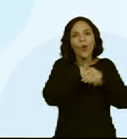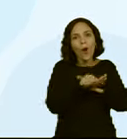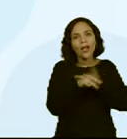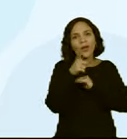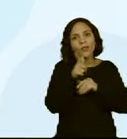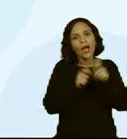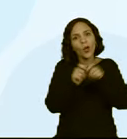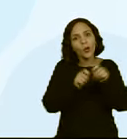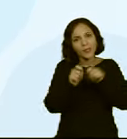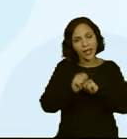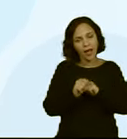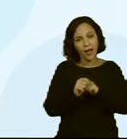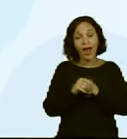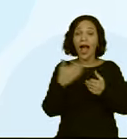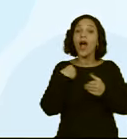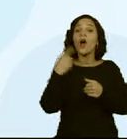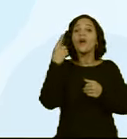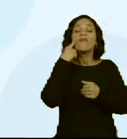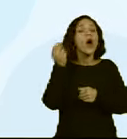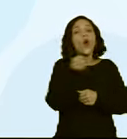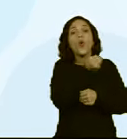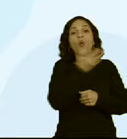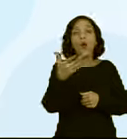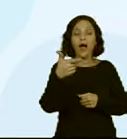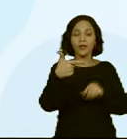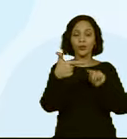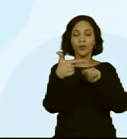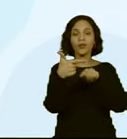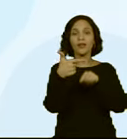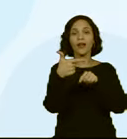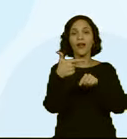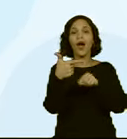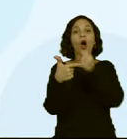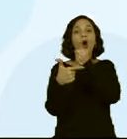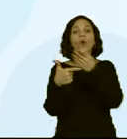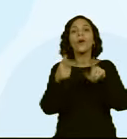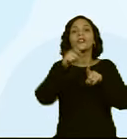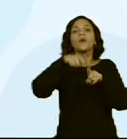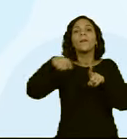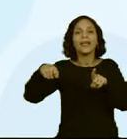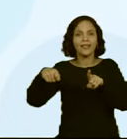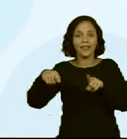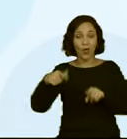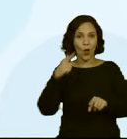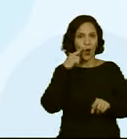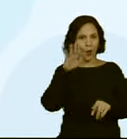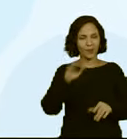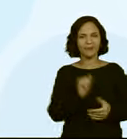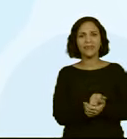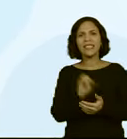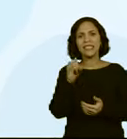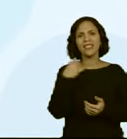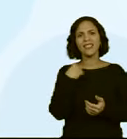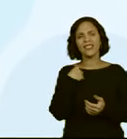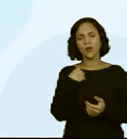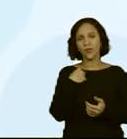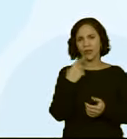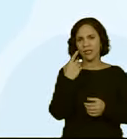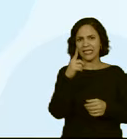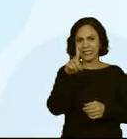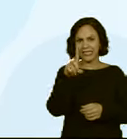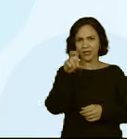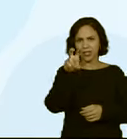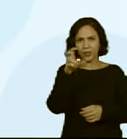meses para descobrir quantos meses eles vão chegar lá tá bom E aí a gente vê o seguinte se a gente multiplicar